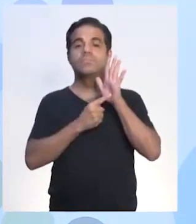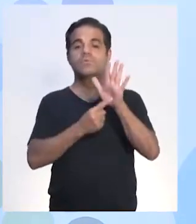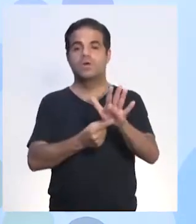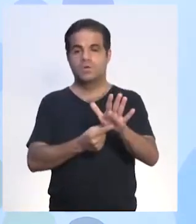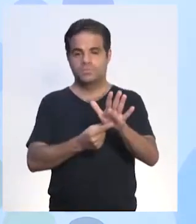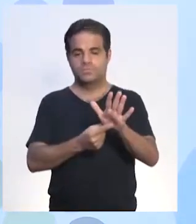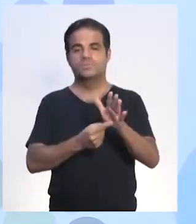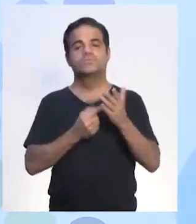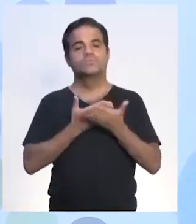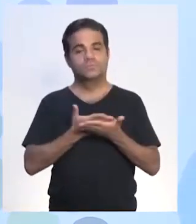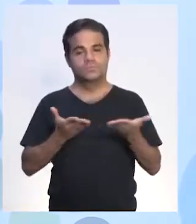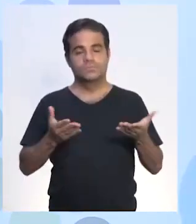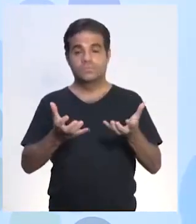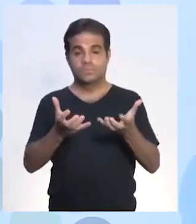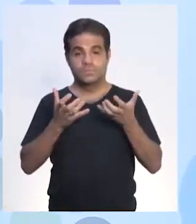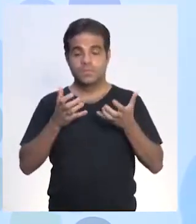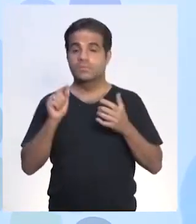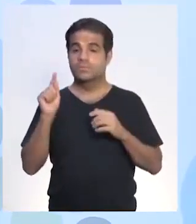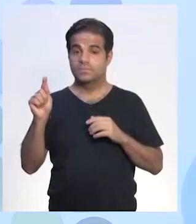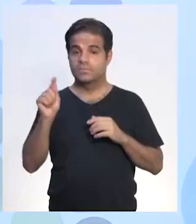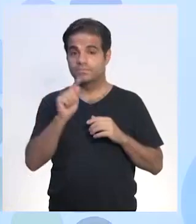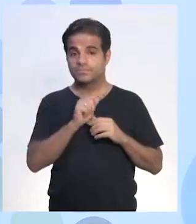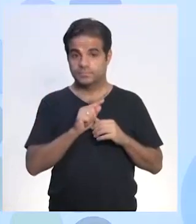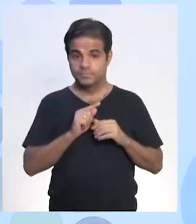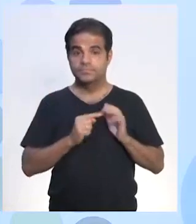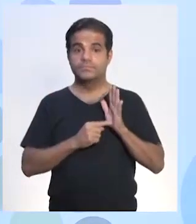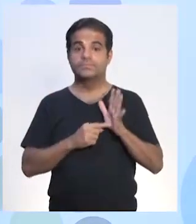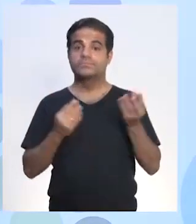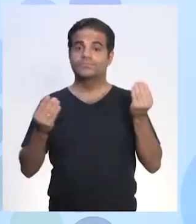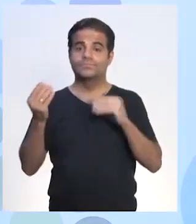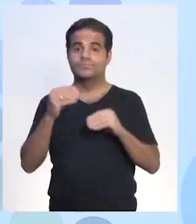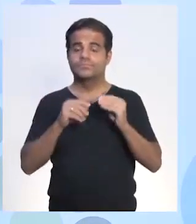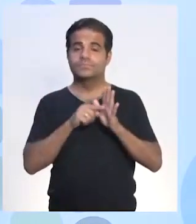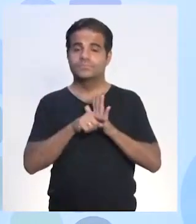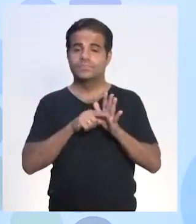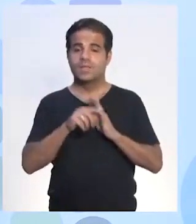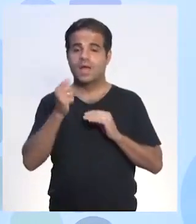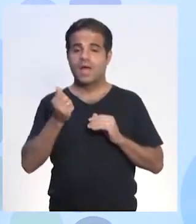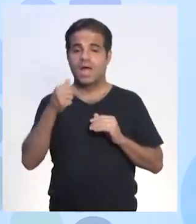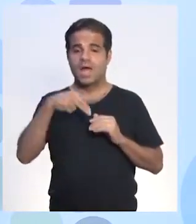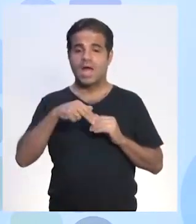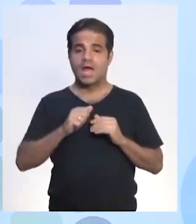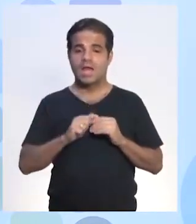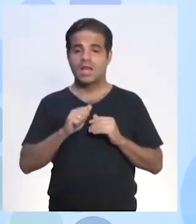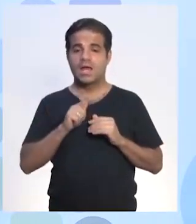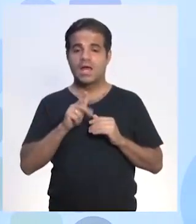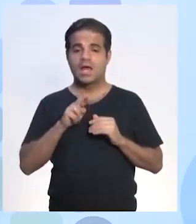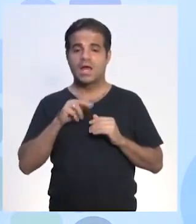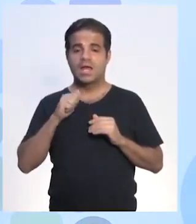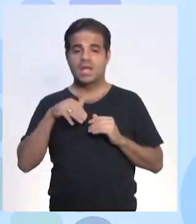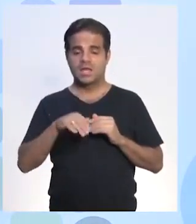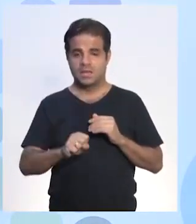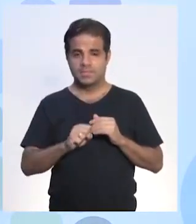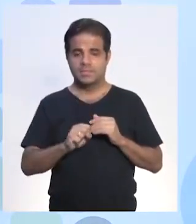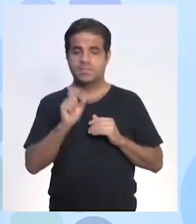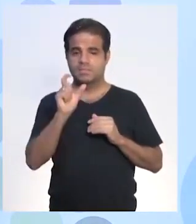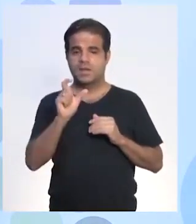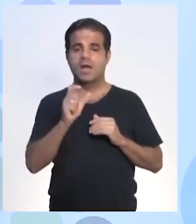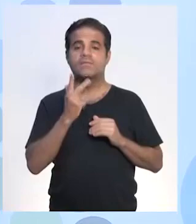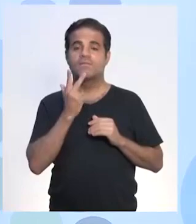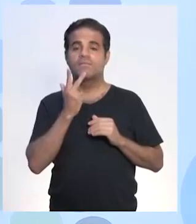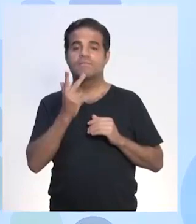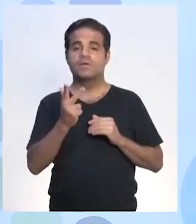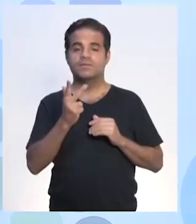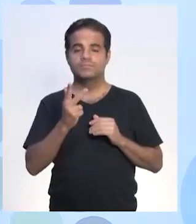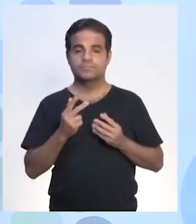Mostre-os. Então, eu quero que você monte os anagramas da palavra fala e também quero que